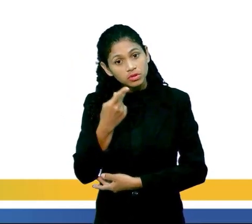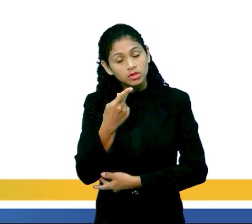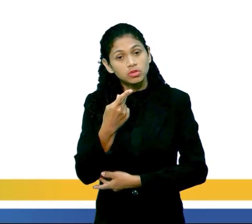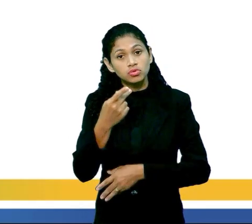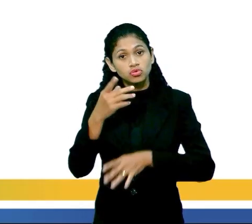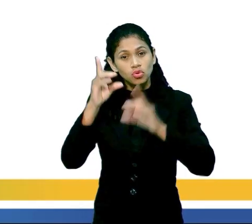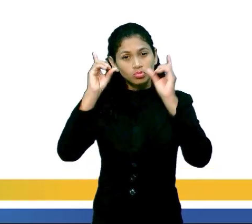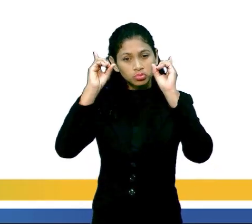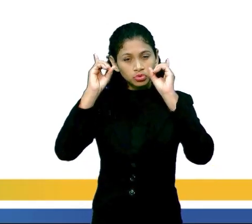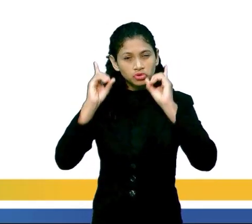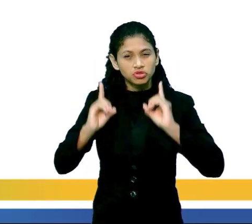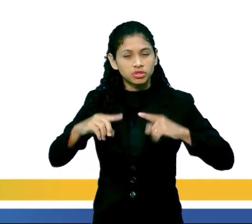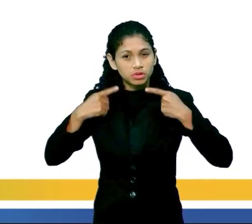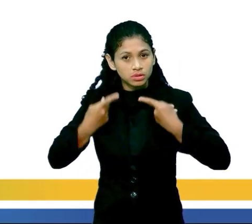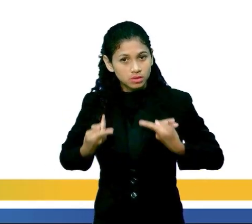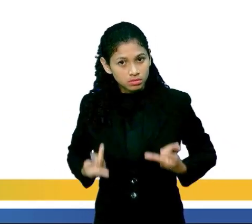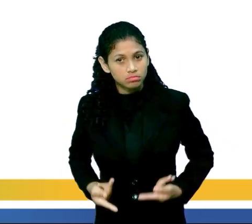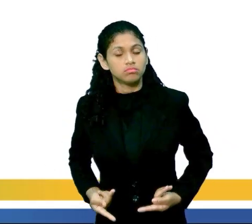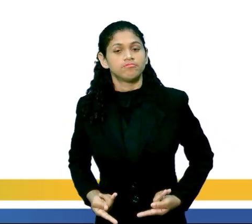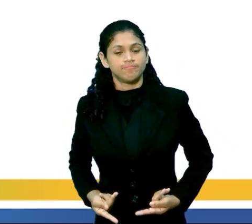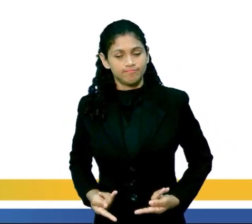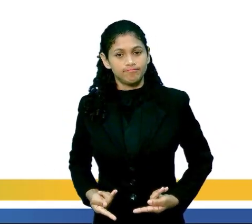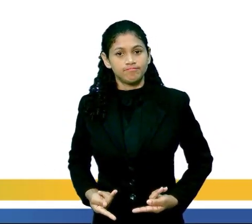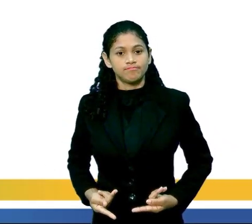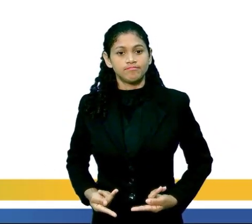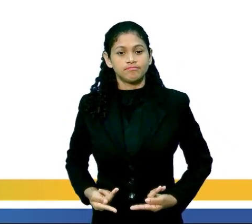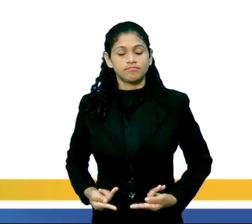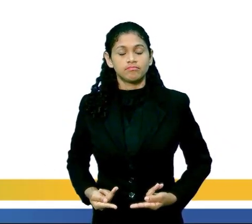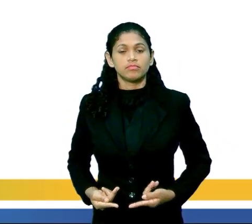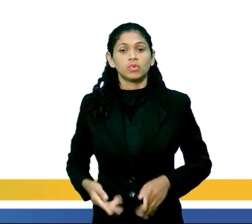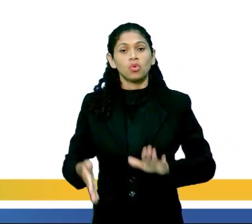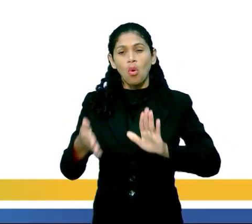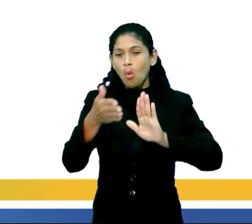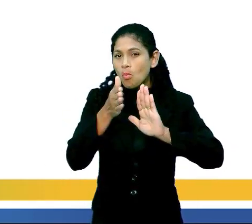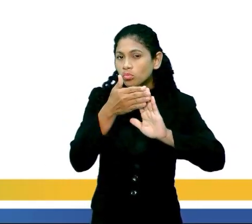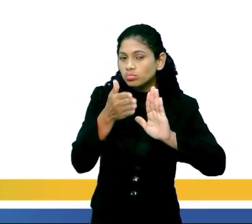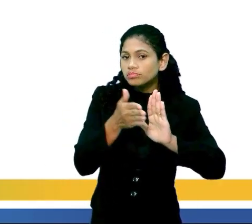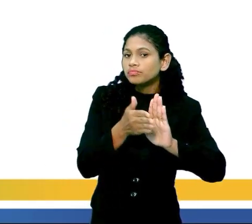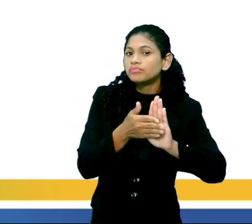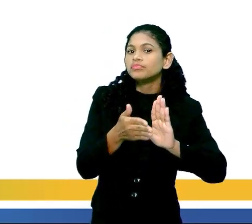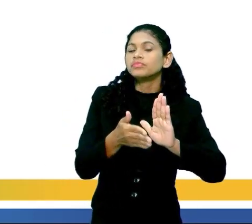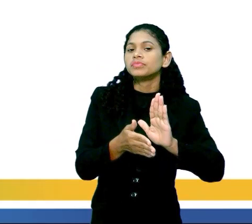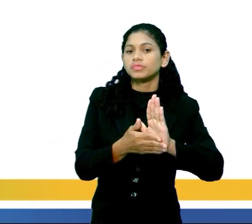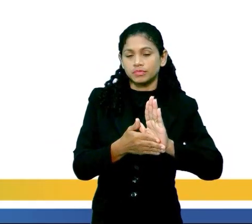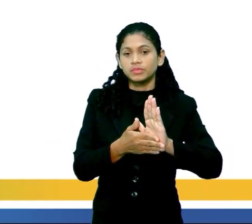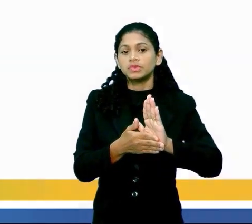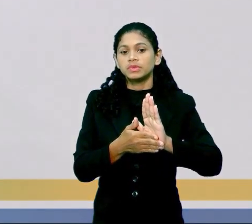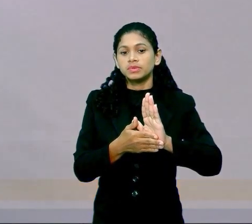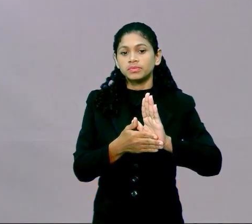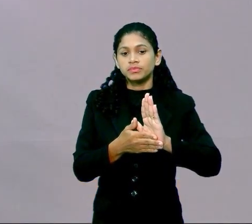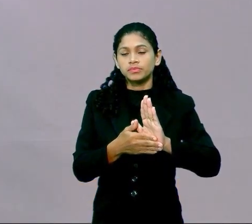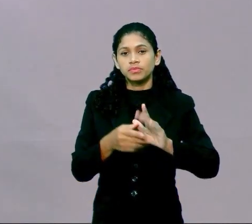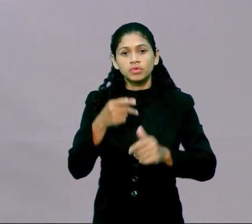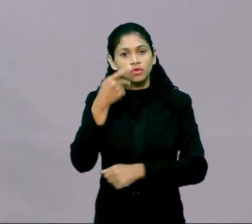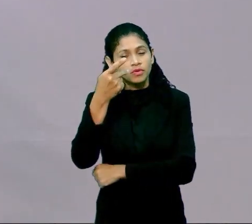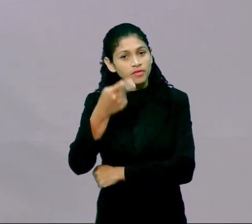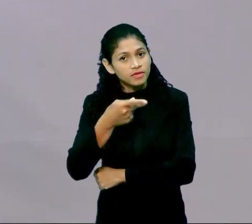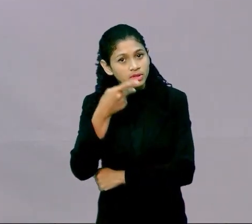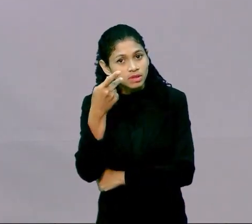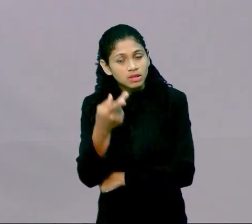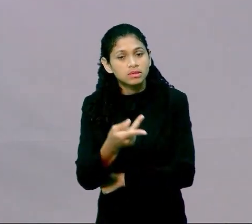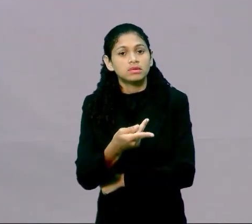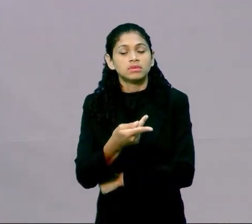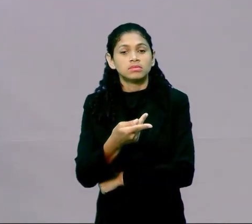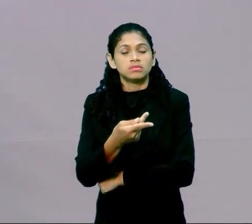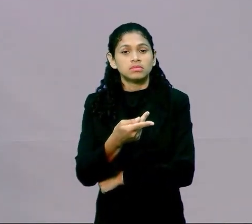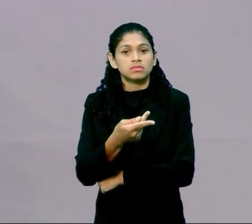quando nós tratamos dessa questão da dignidade da pessoa humana, quando nós falamos, quando